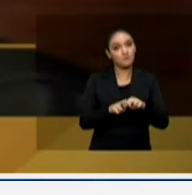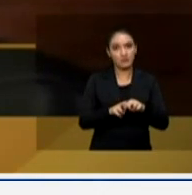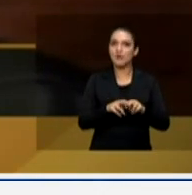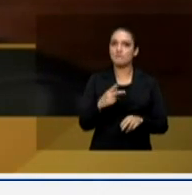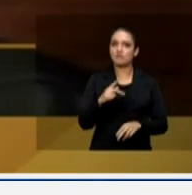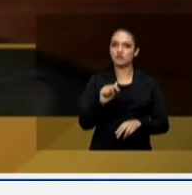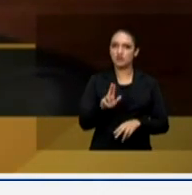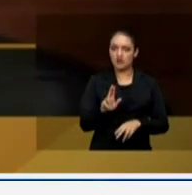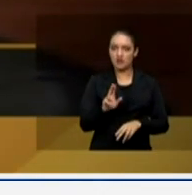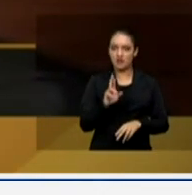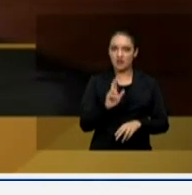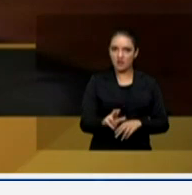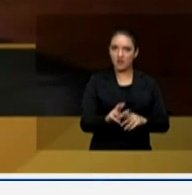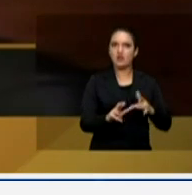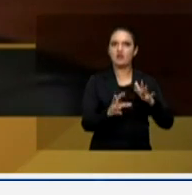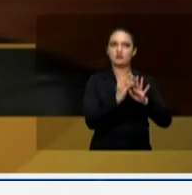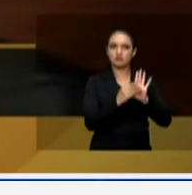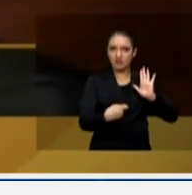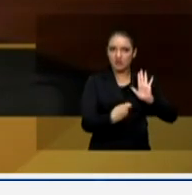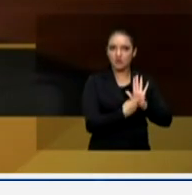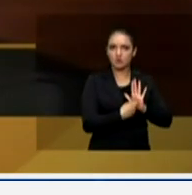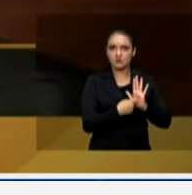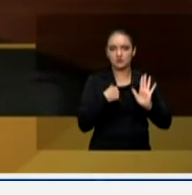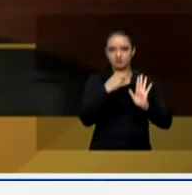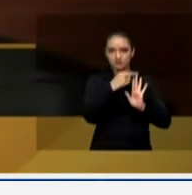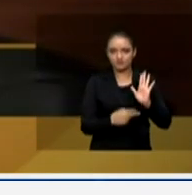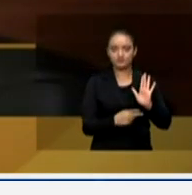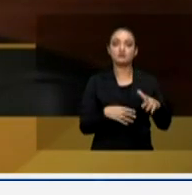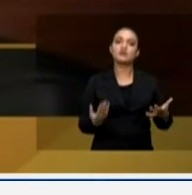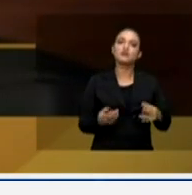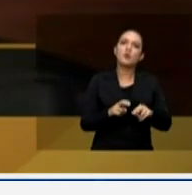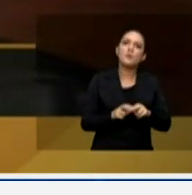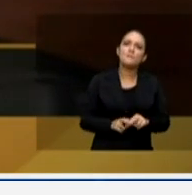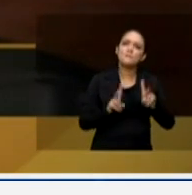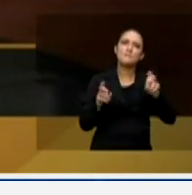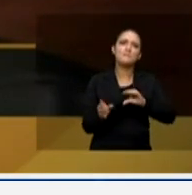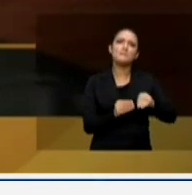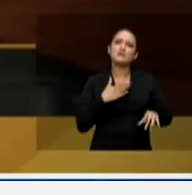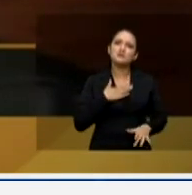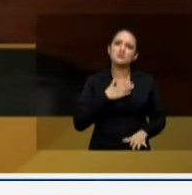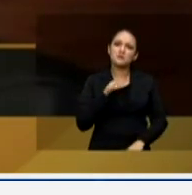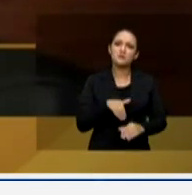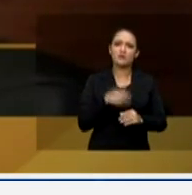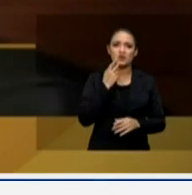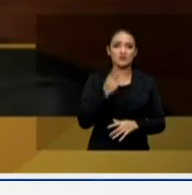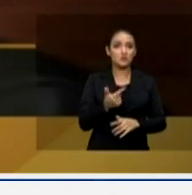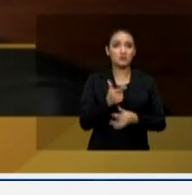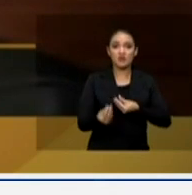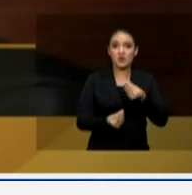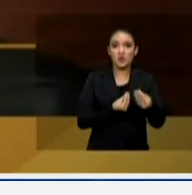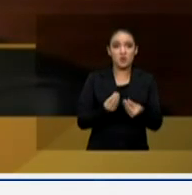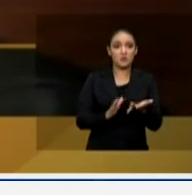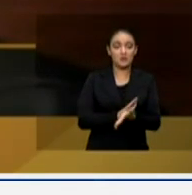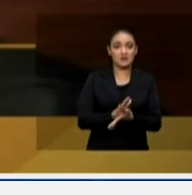atenta aos assuntos de interesse público, é que se as coisas sejam colocadas nos devidos lugares. O ministro Fachin,